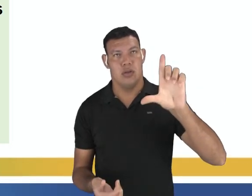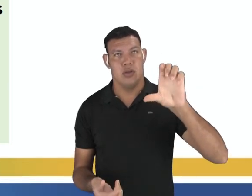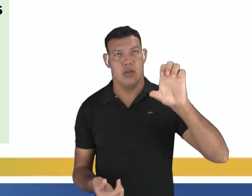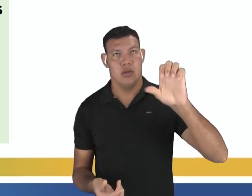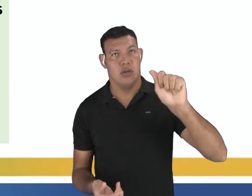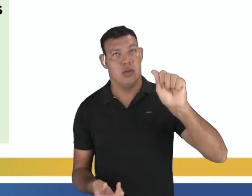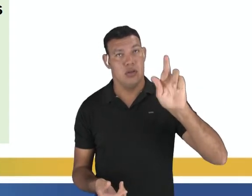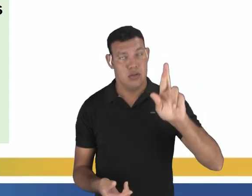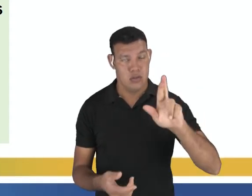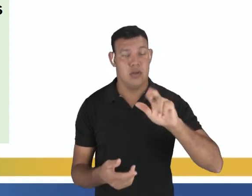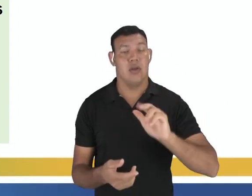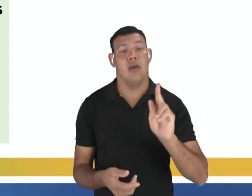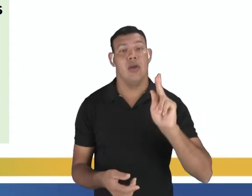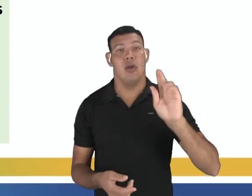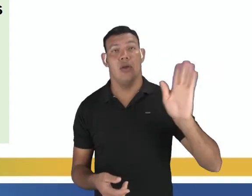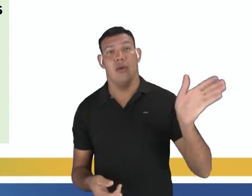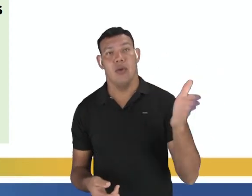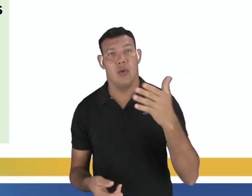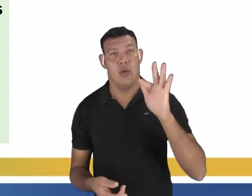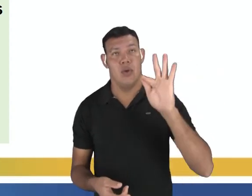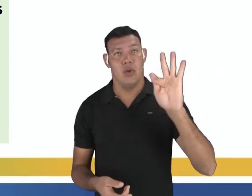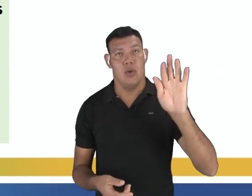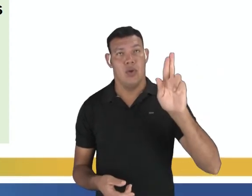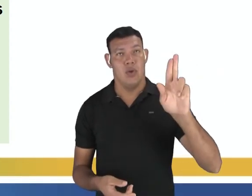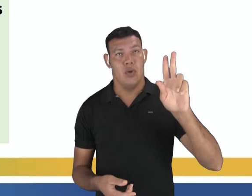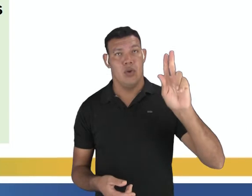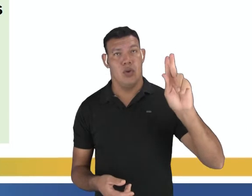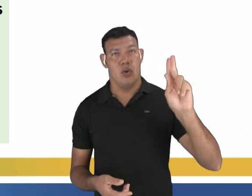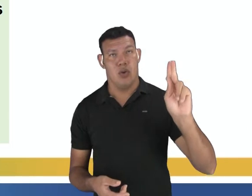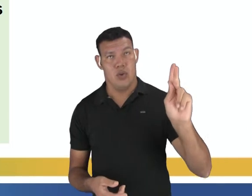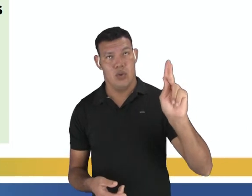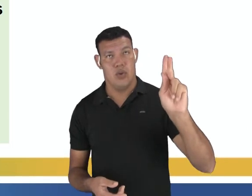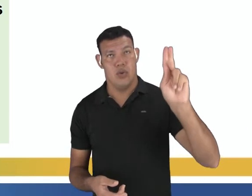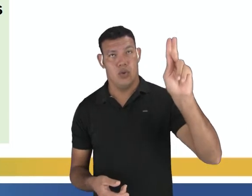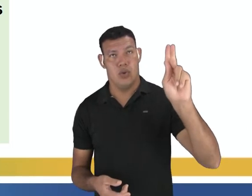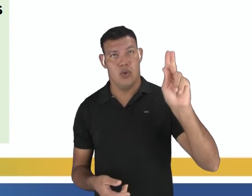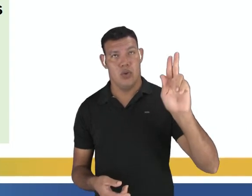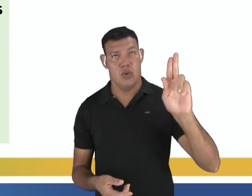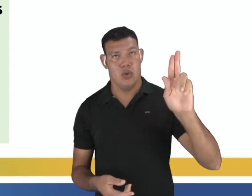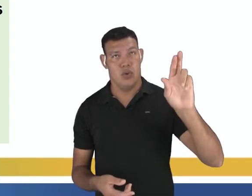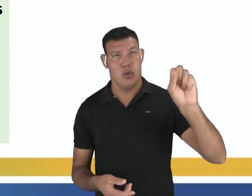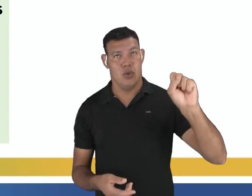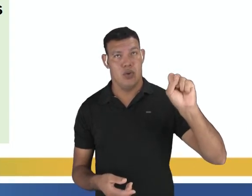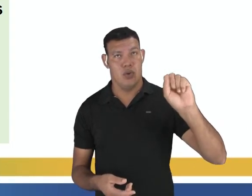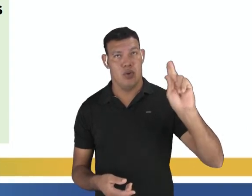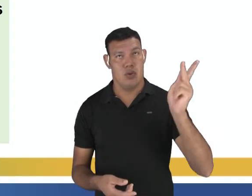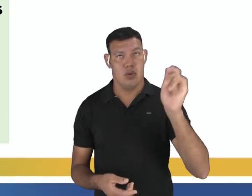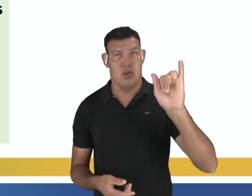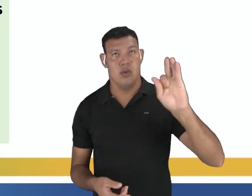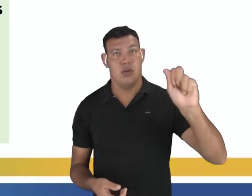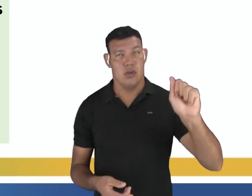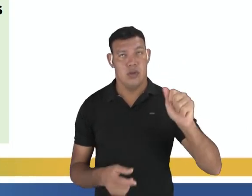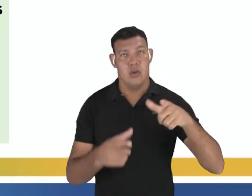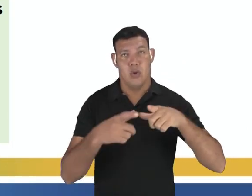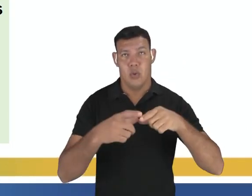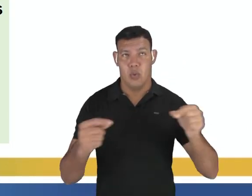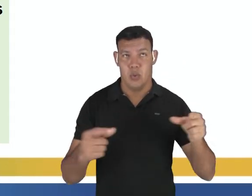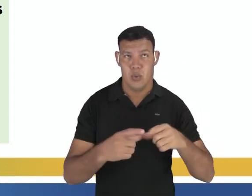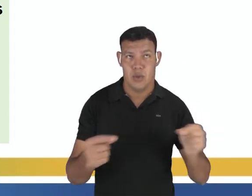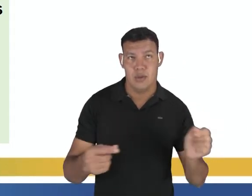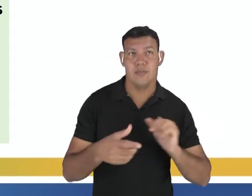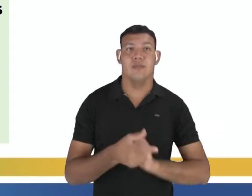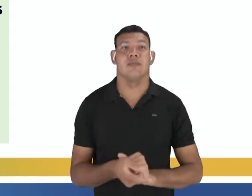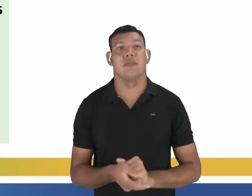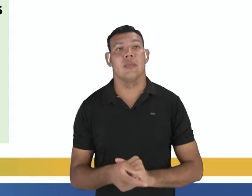discussões internacionais sobre a sustentabilidade desse tipo de energia, né, energia nuclear. Os defensores da produção de energia